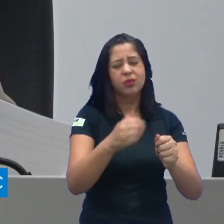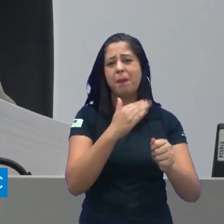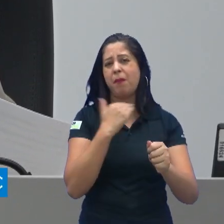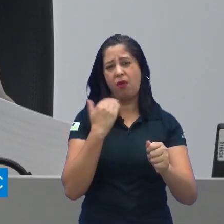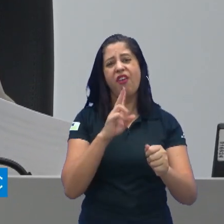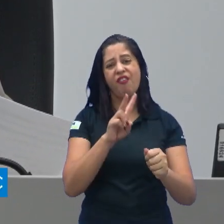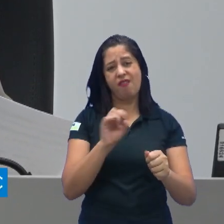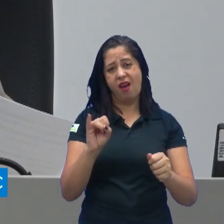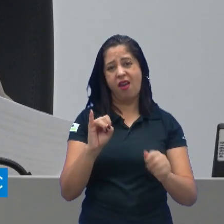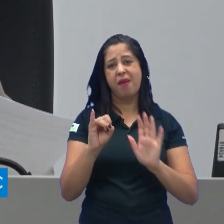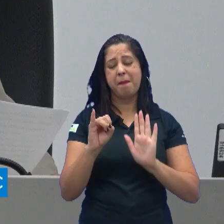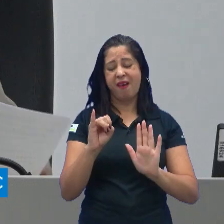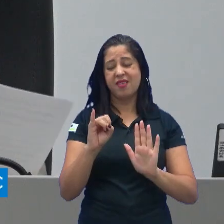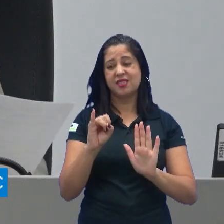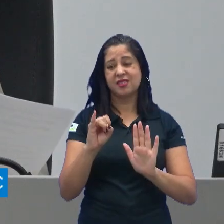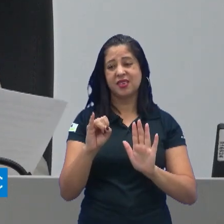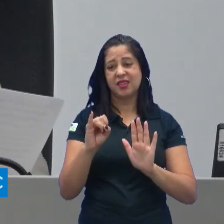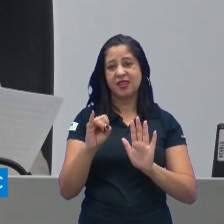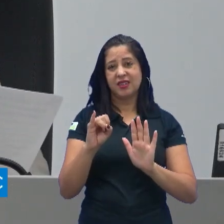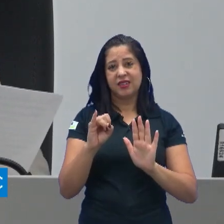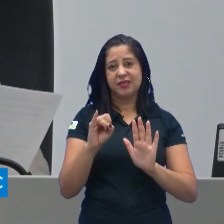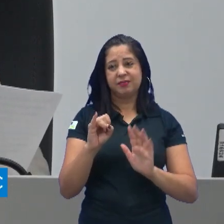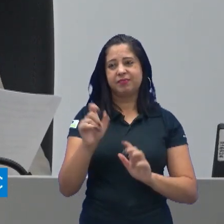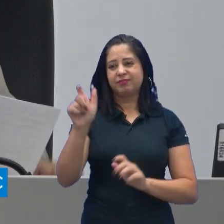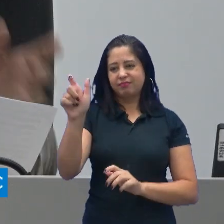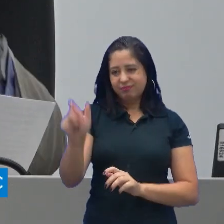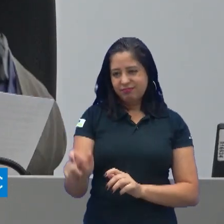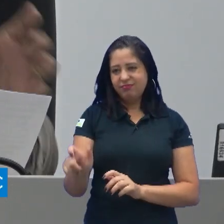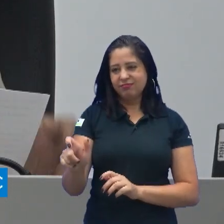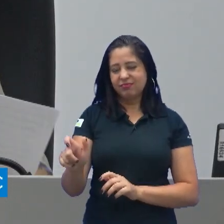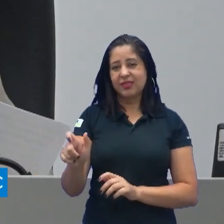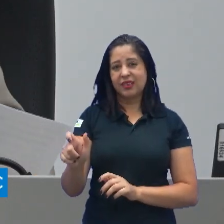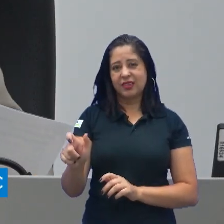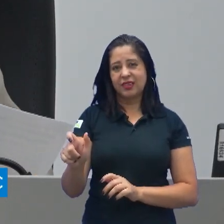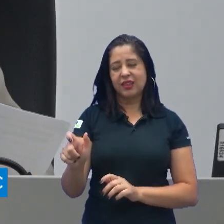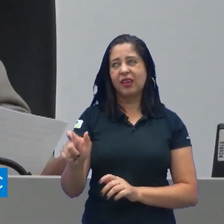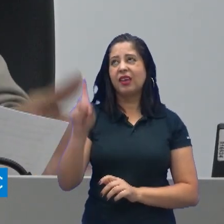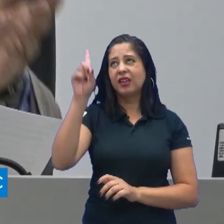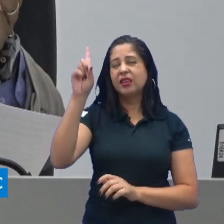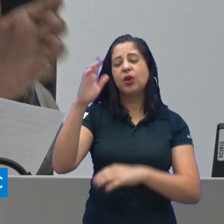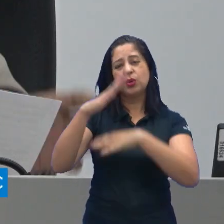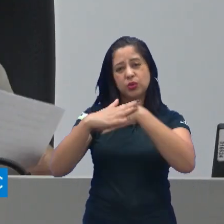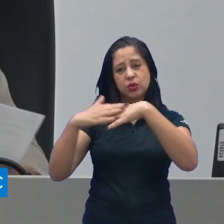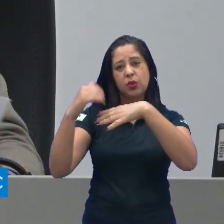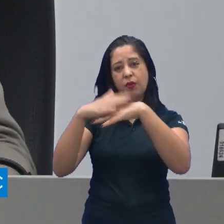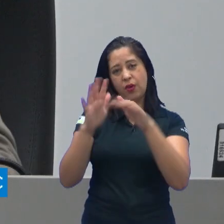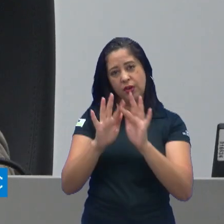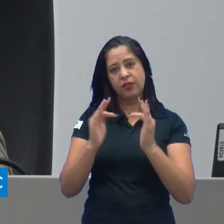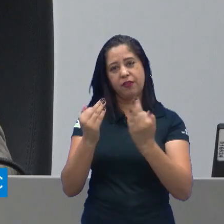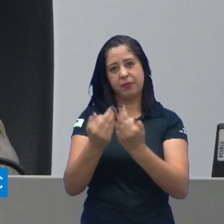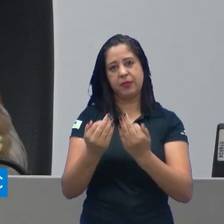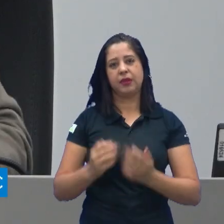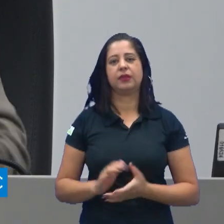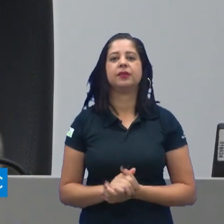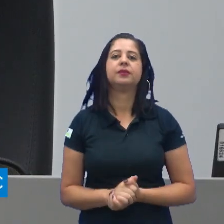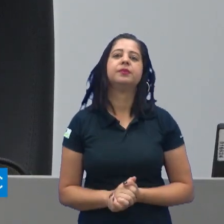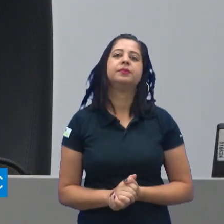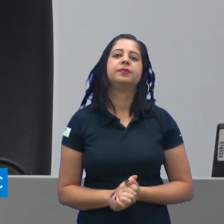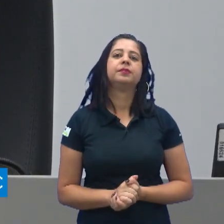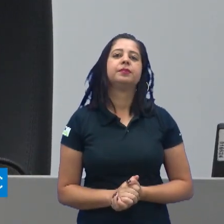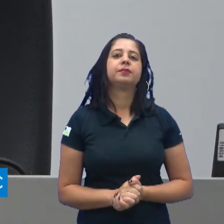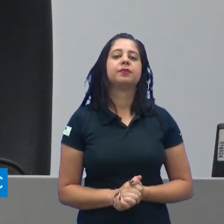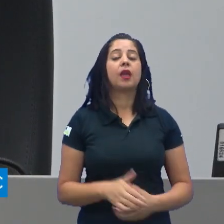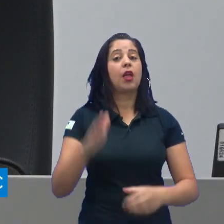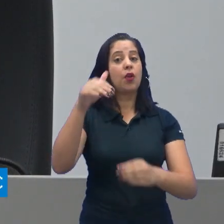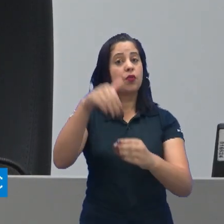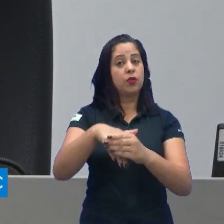quando a gente perde um ente querido, a gente fica meio chateado. Mas Deus conforte o coração da sua família e o seu coração. Em